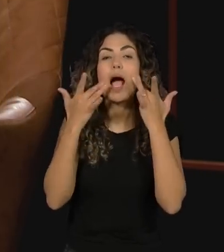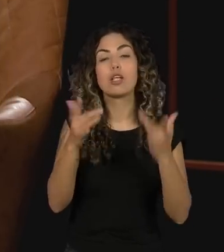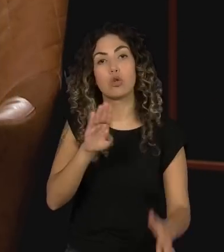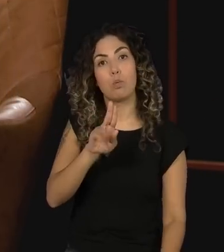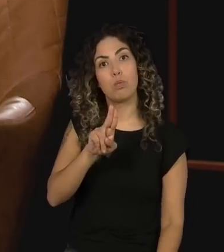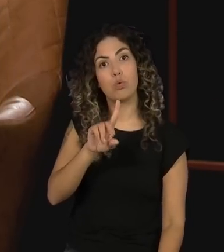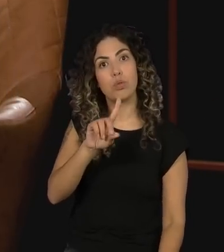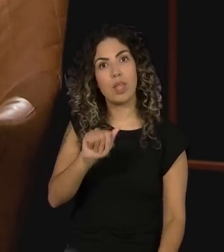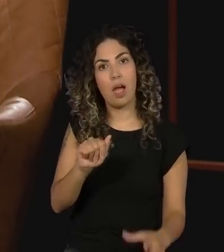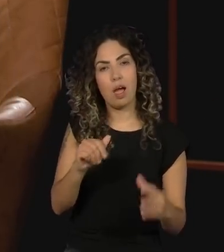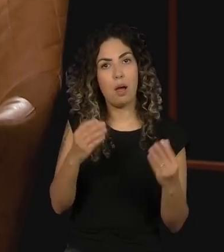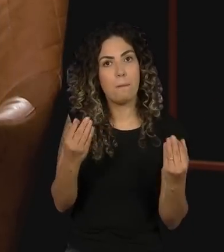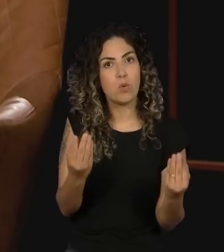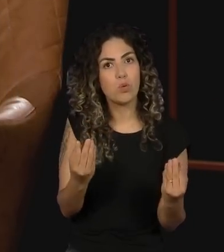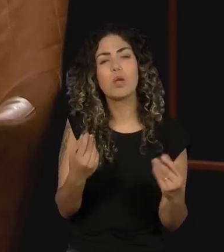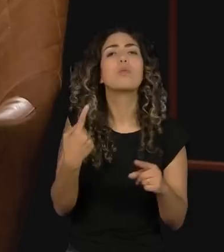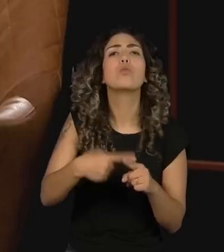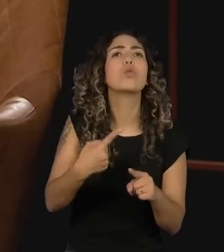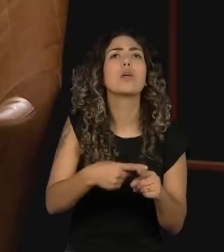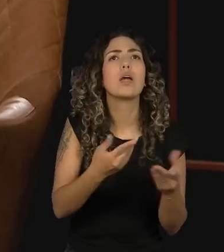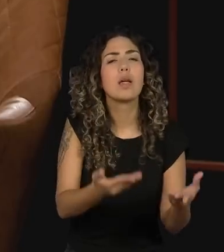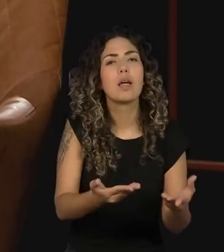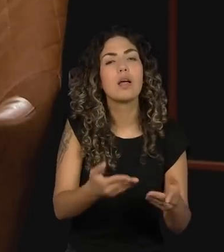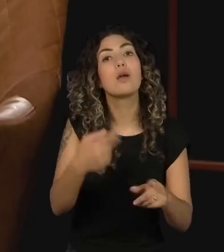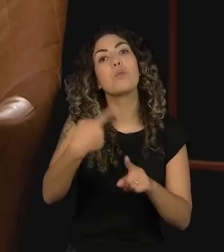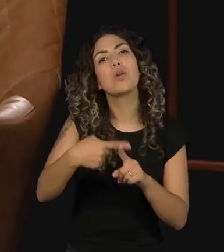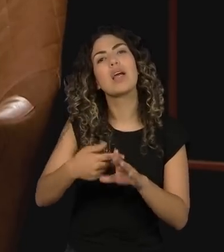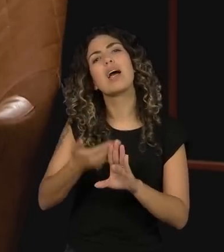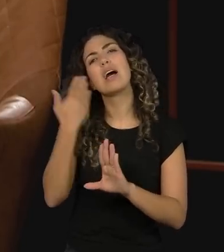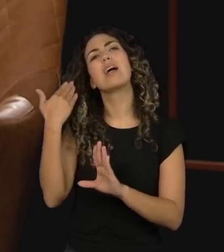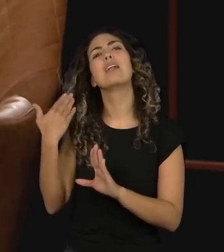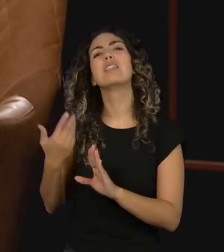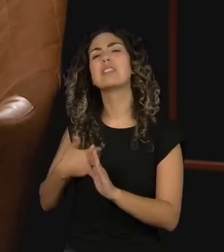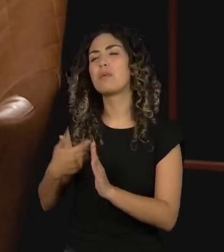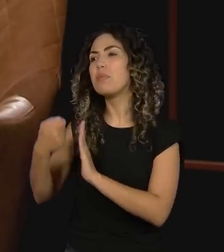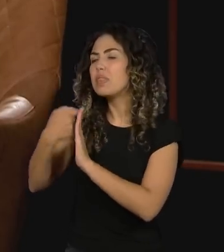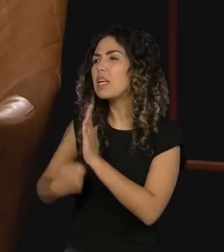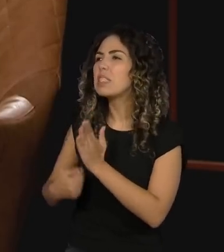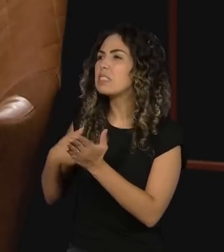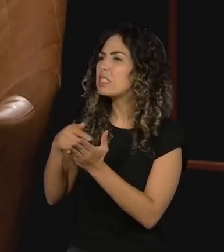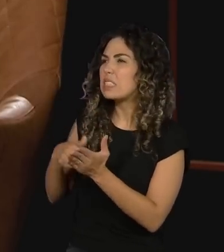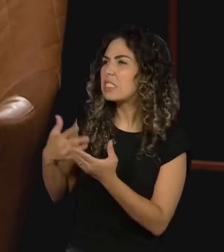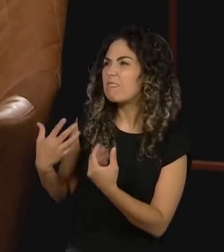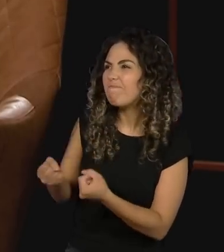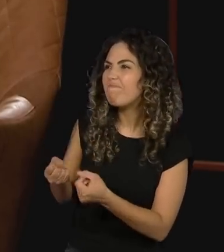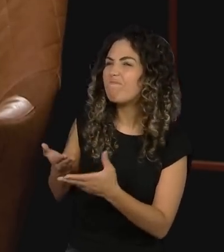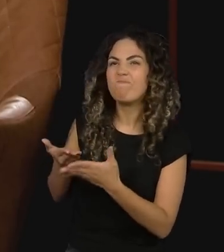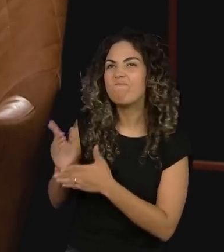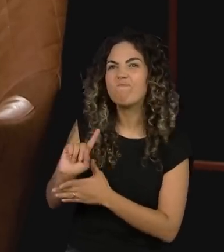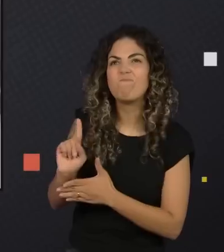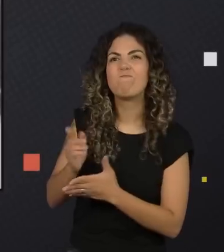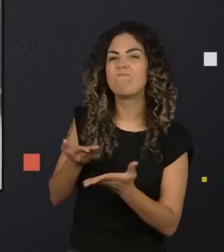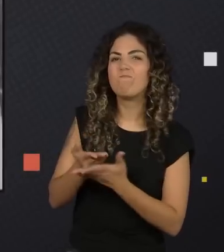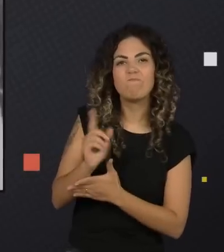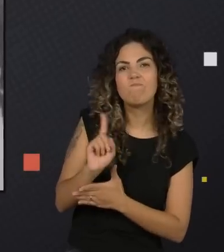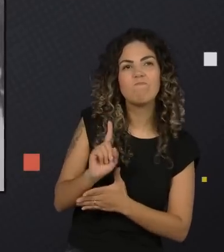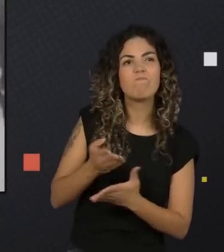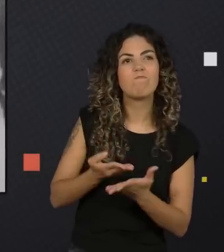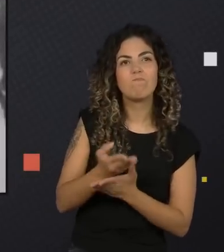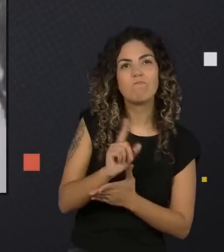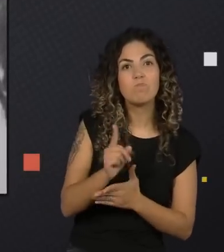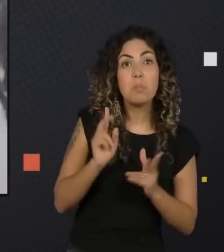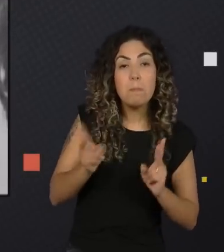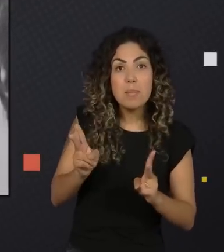a sobra dos textos que não entraram na Confissão das Mulheres de 30.